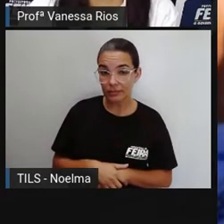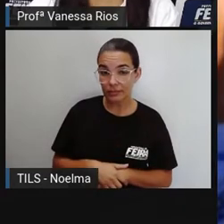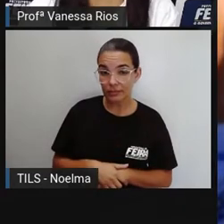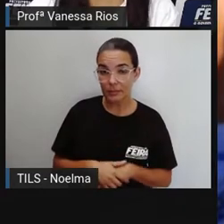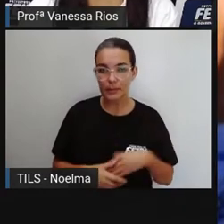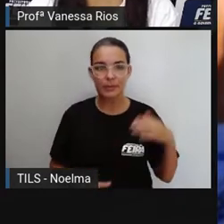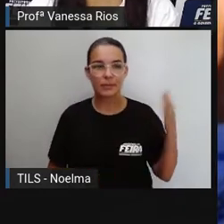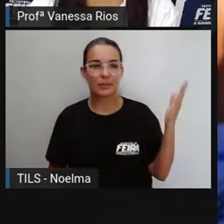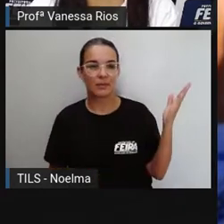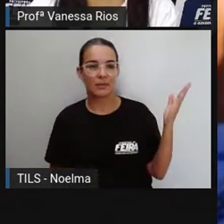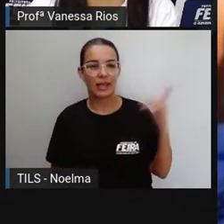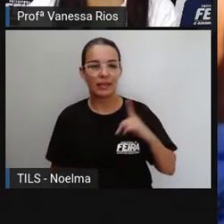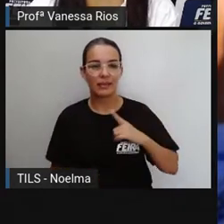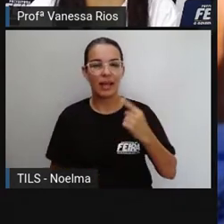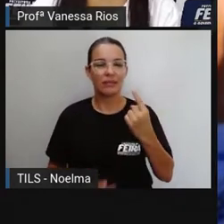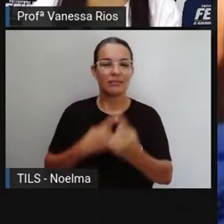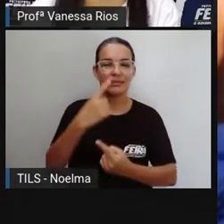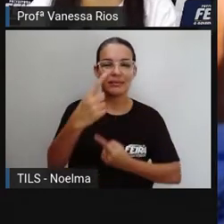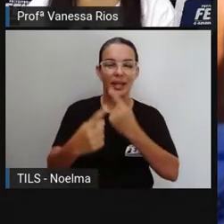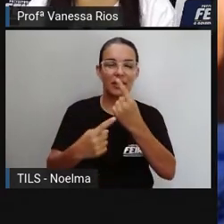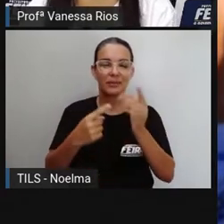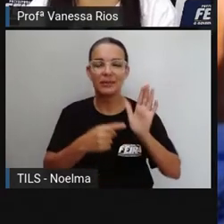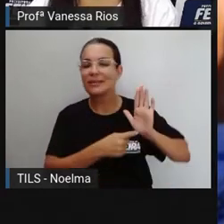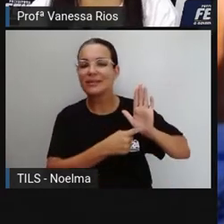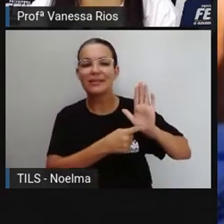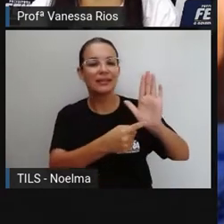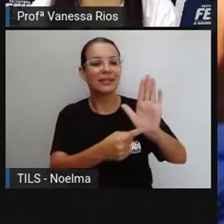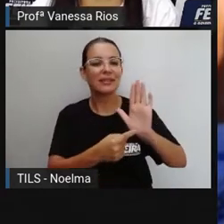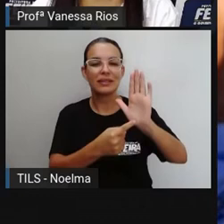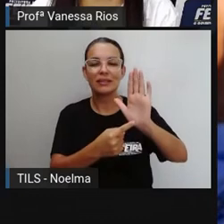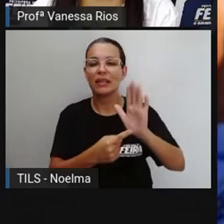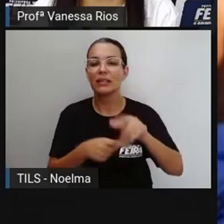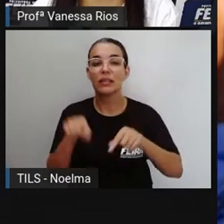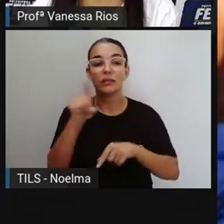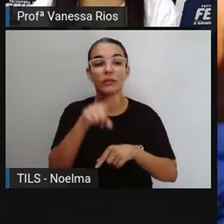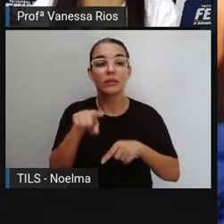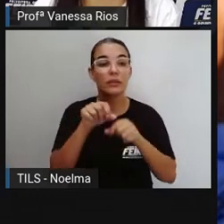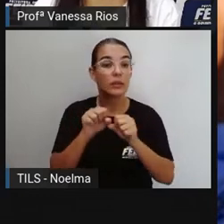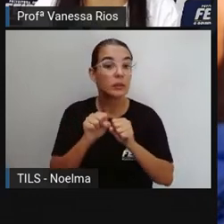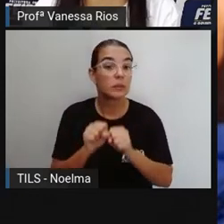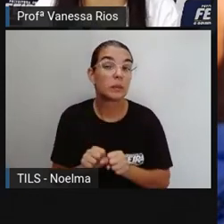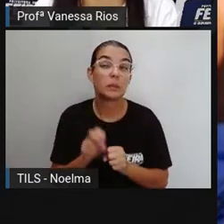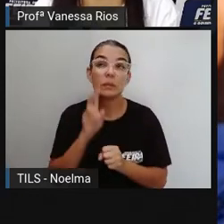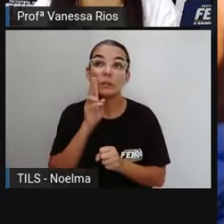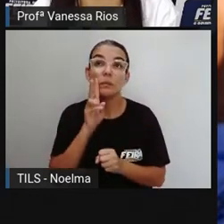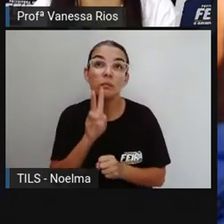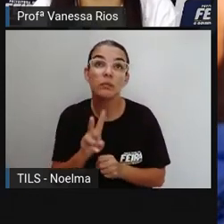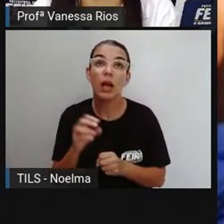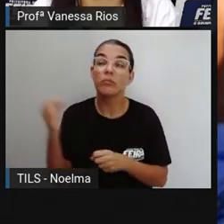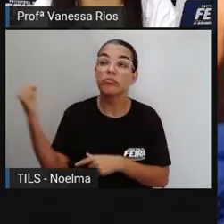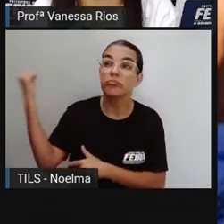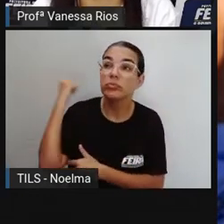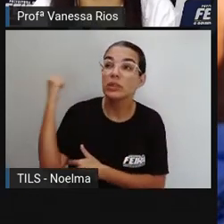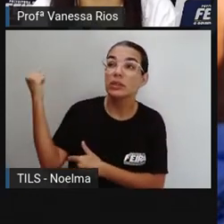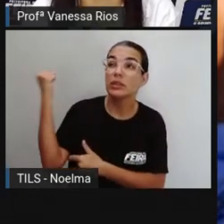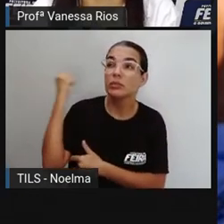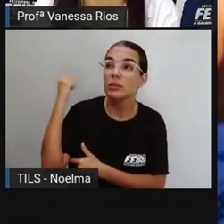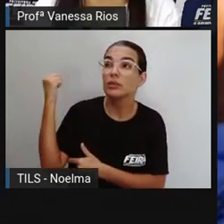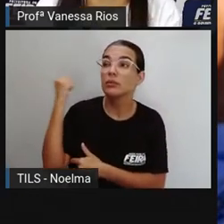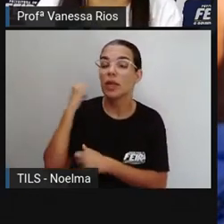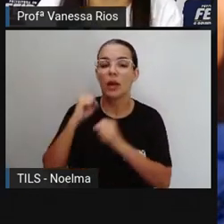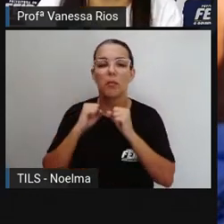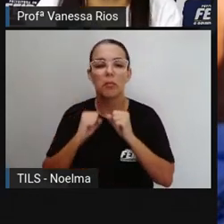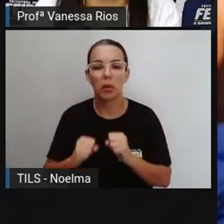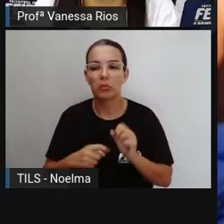A Pró trouxe aí algumas imagens para a gente observar de que forma, né, as atividades que exigem esforço físico, elas